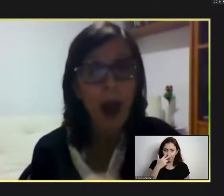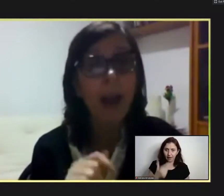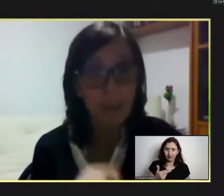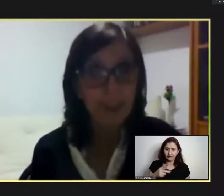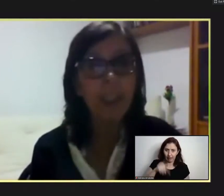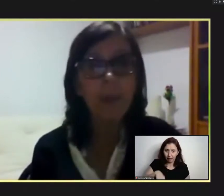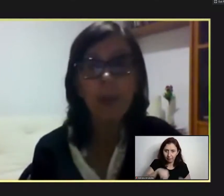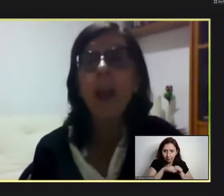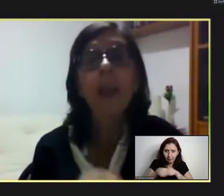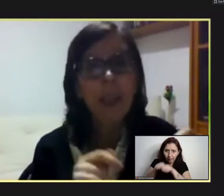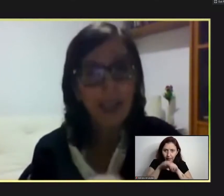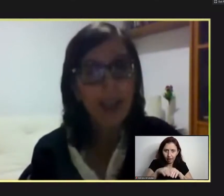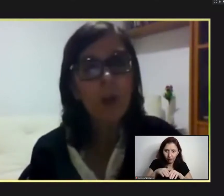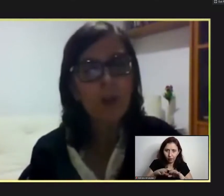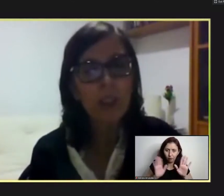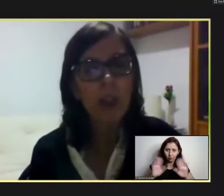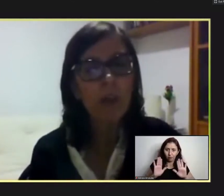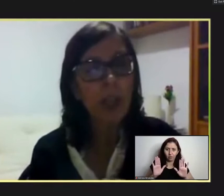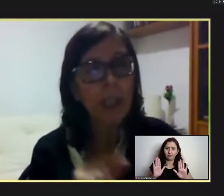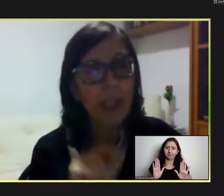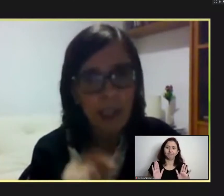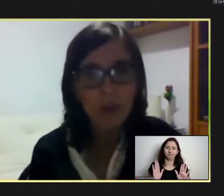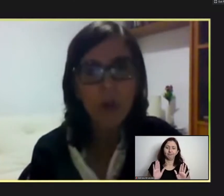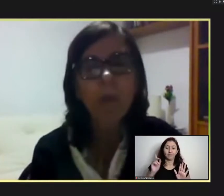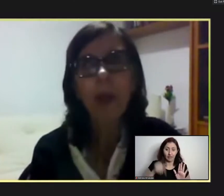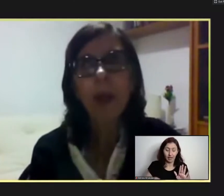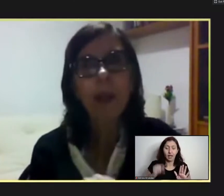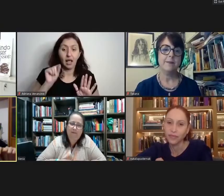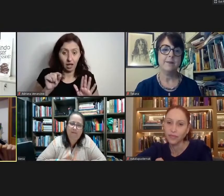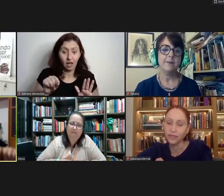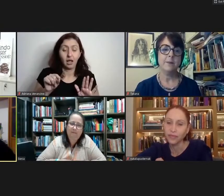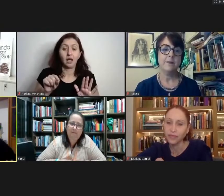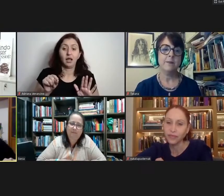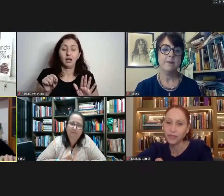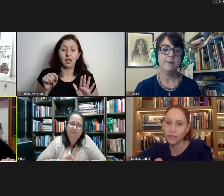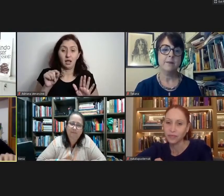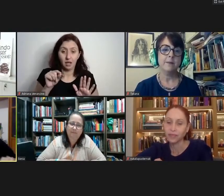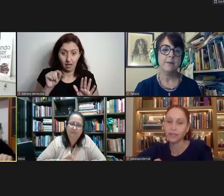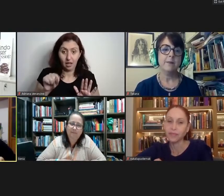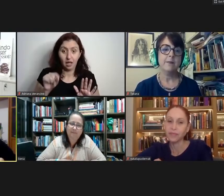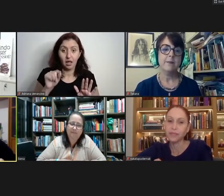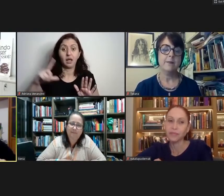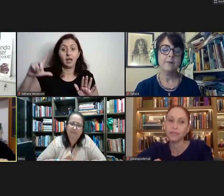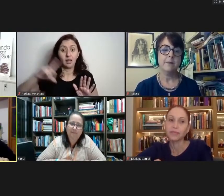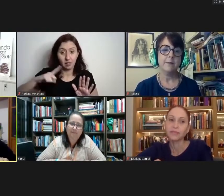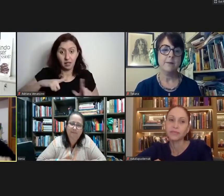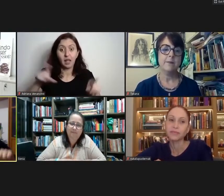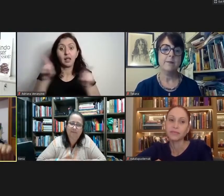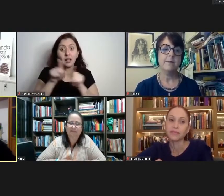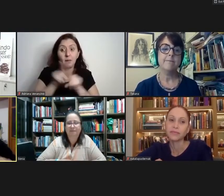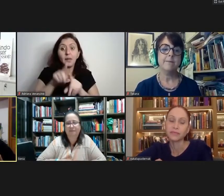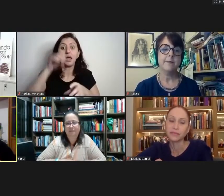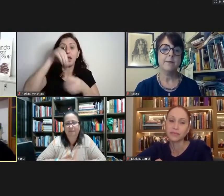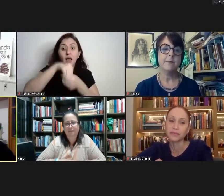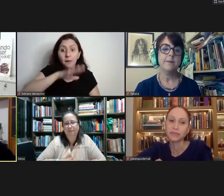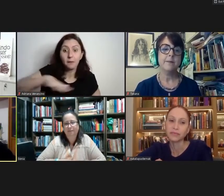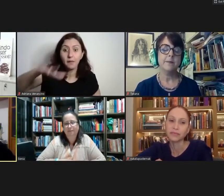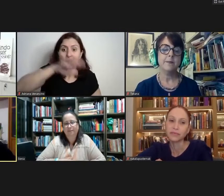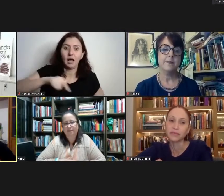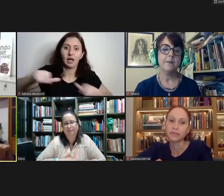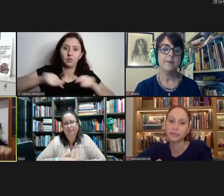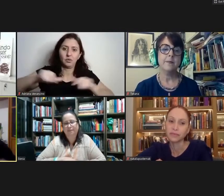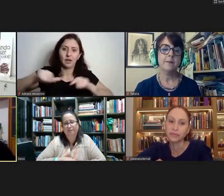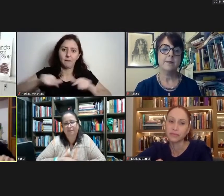né, então, ah, sim, e, inclusive, isso, isso se reflete no próprio mercado de trabalho, nas relações de